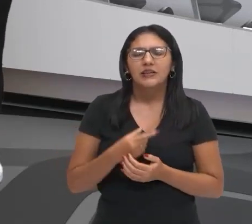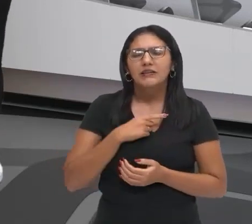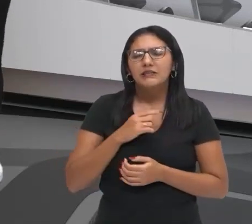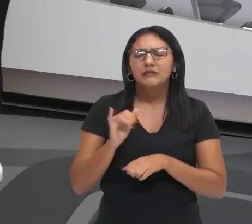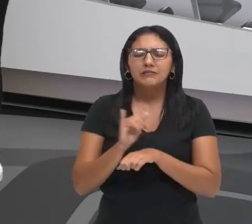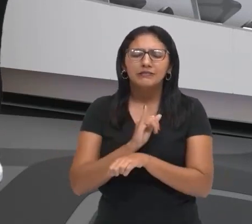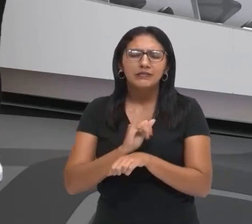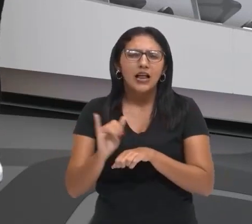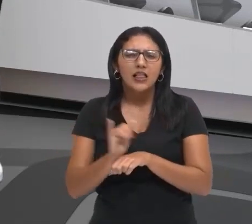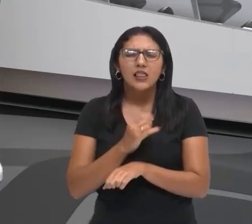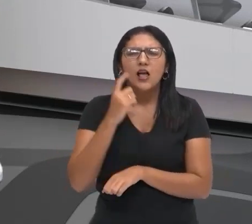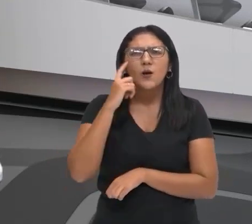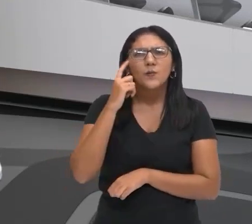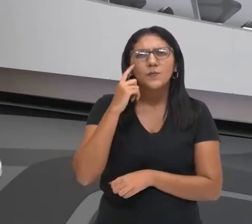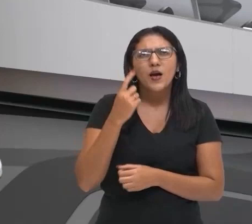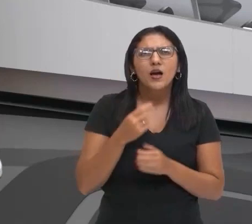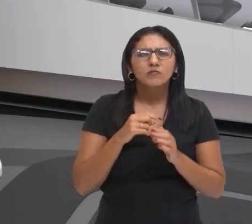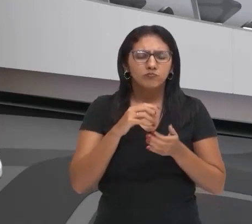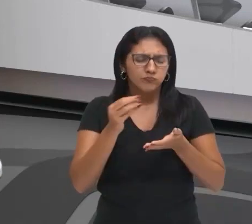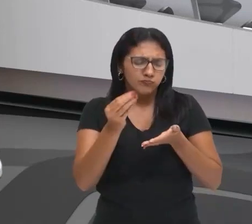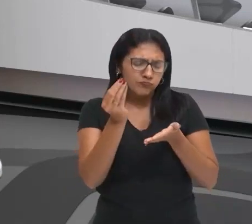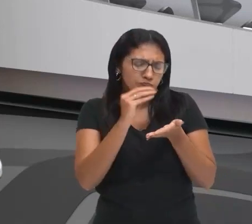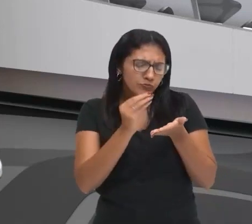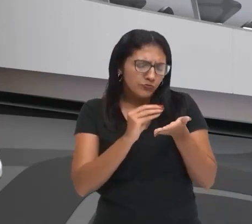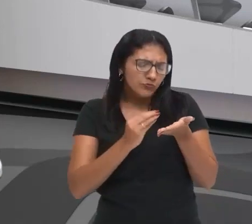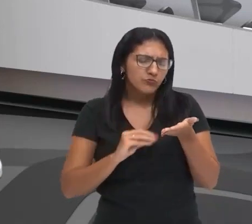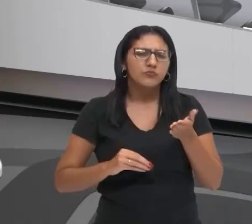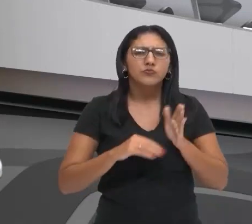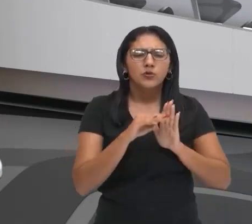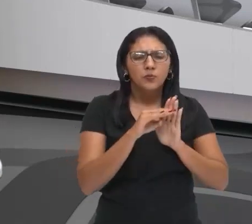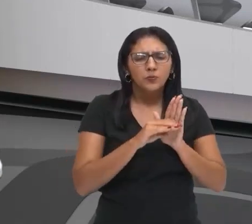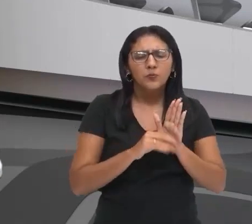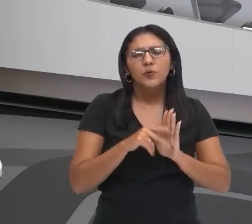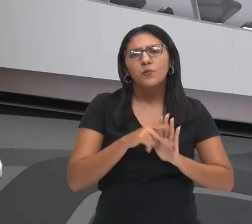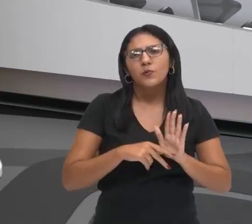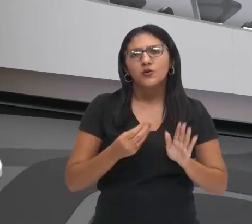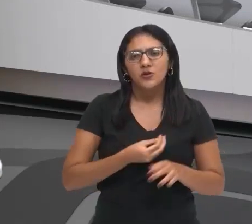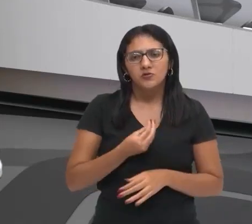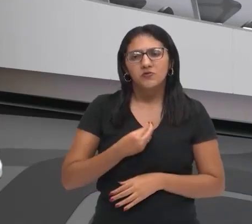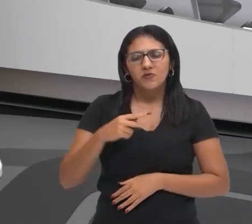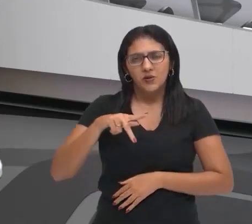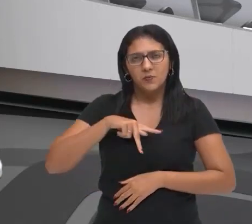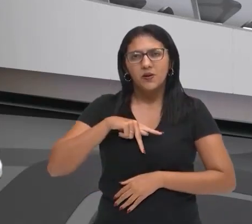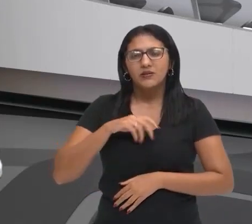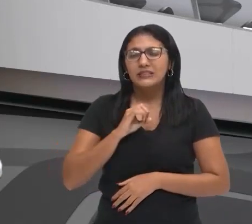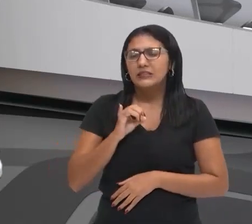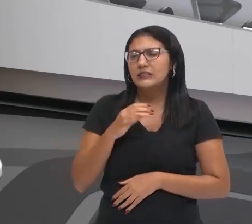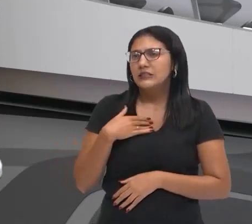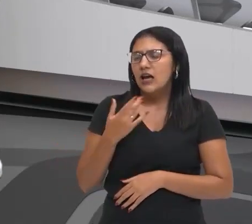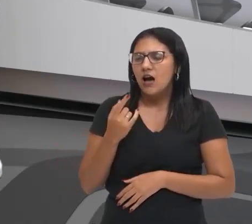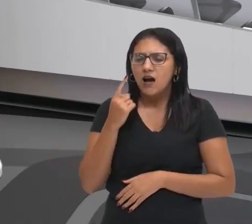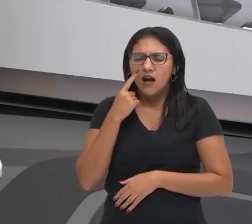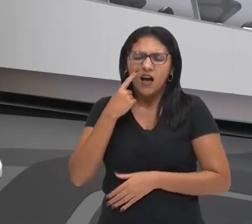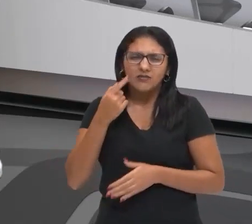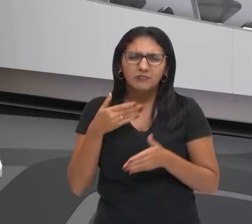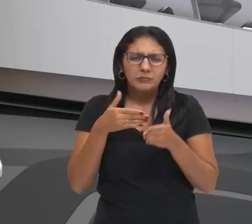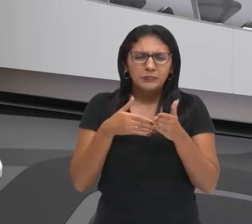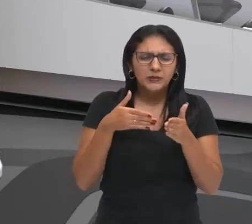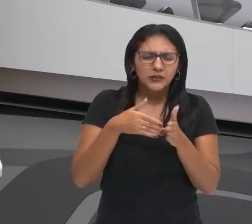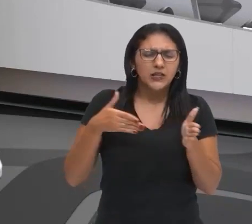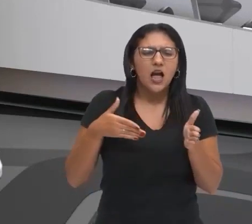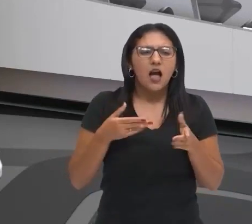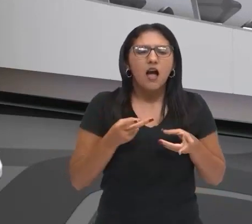ferramentas para que vocês componham um projeto de vida de vocês. Que vocês, quando encontrarem uma dificuldade, um obstáculo,